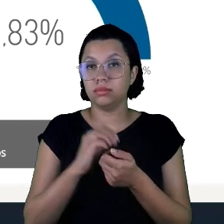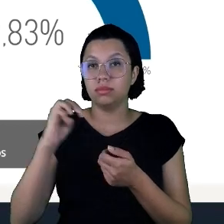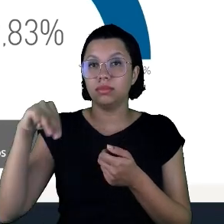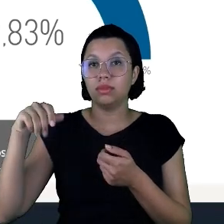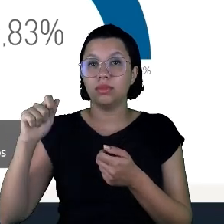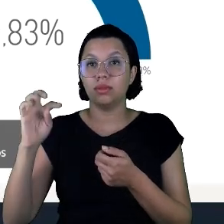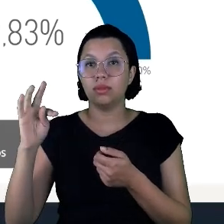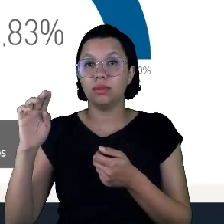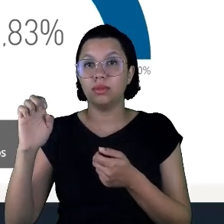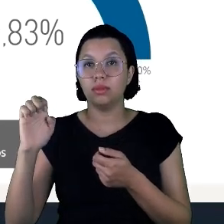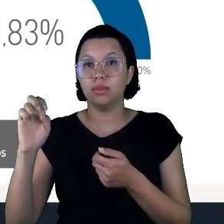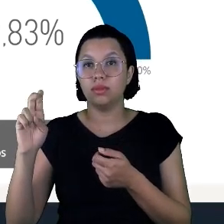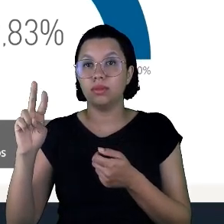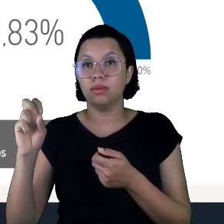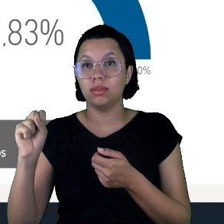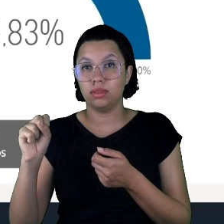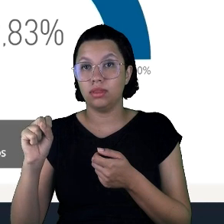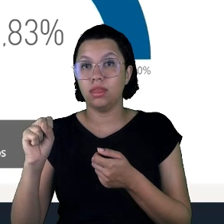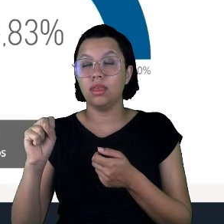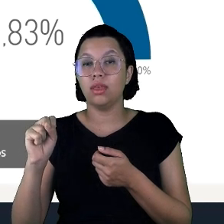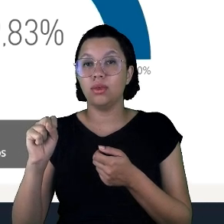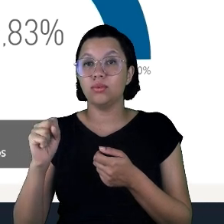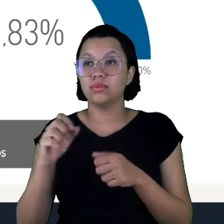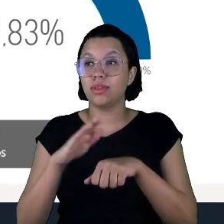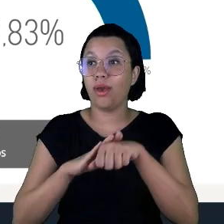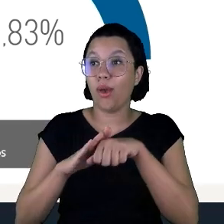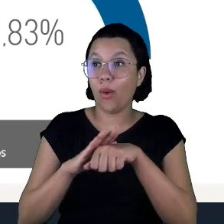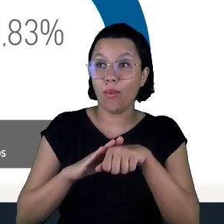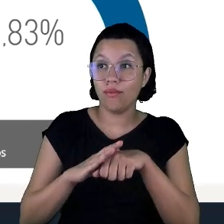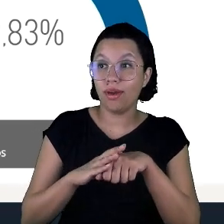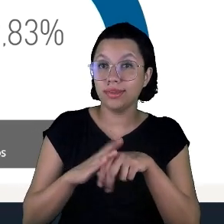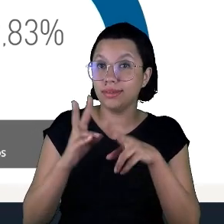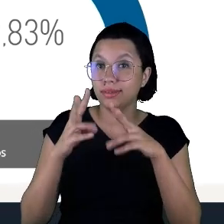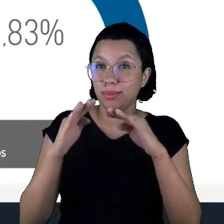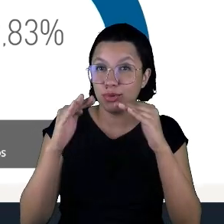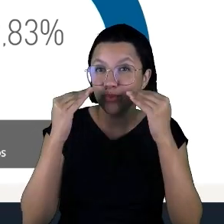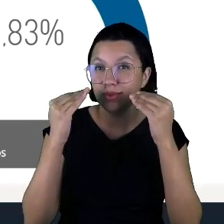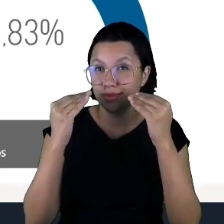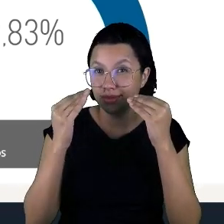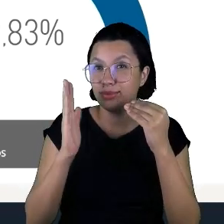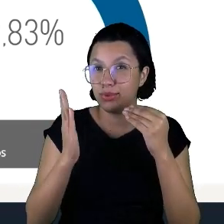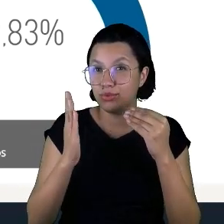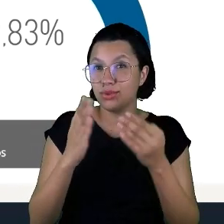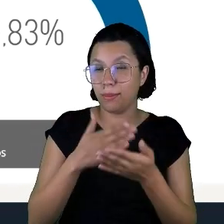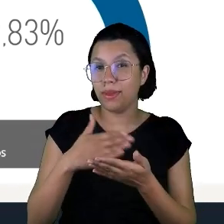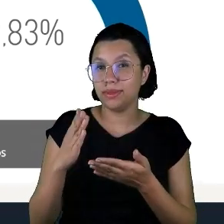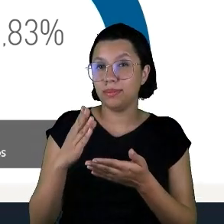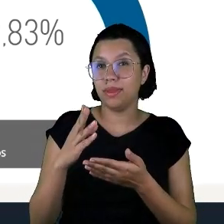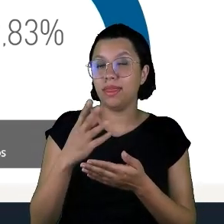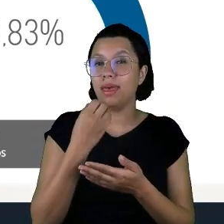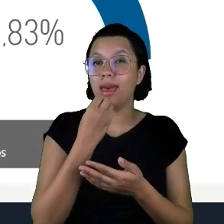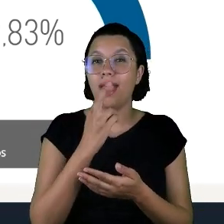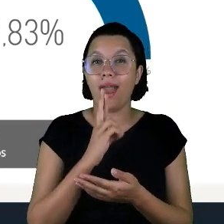99,83%. O Matheus está conversando aqui e não prestou atenção que eu passei pela produtividade.